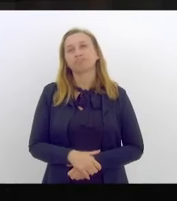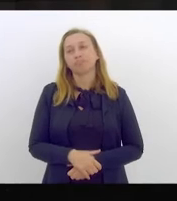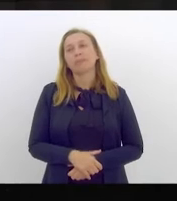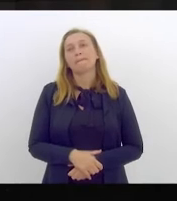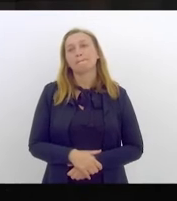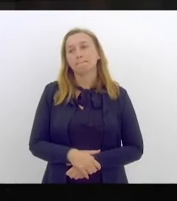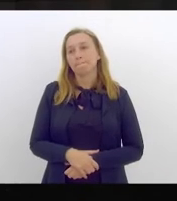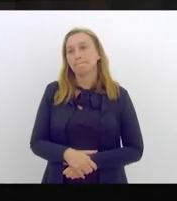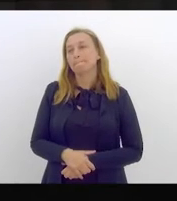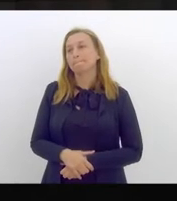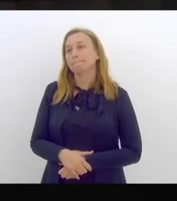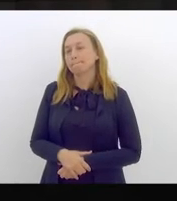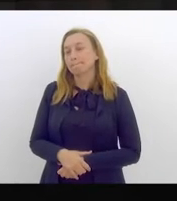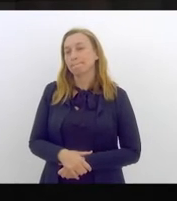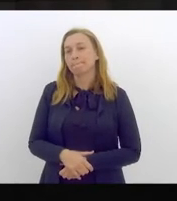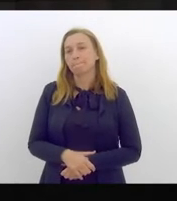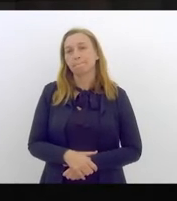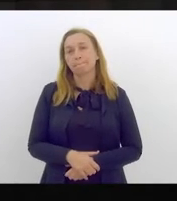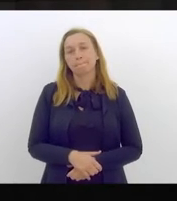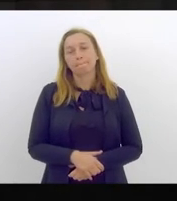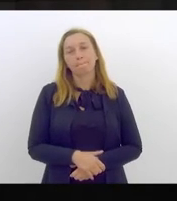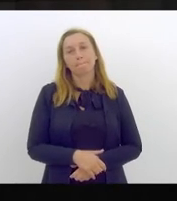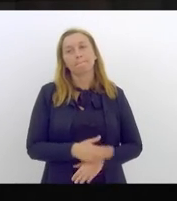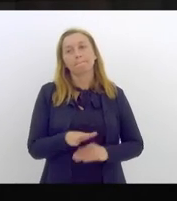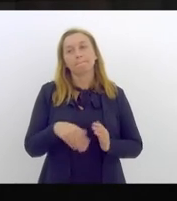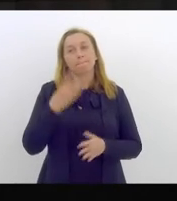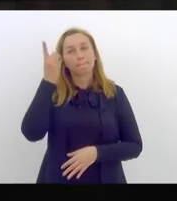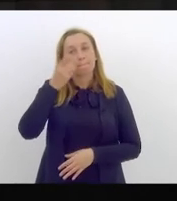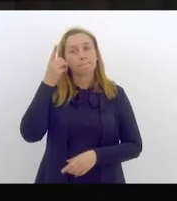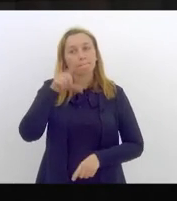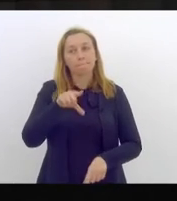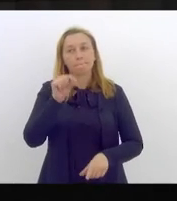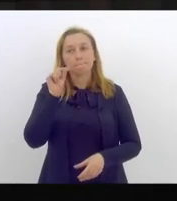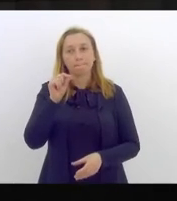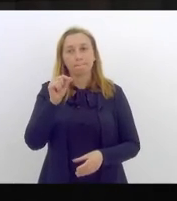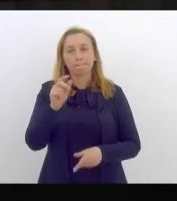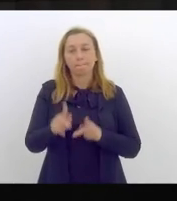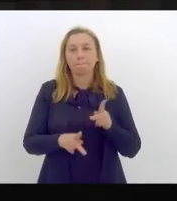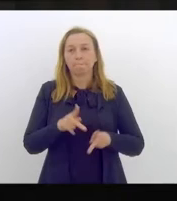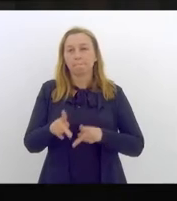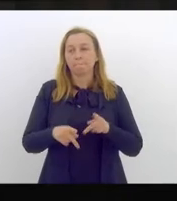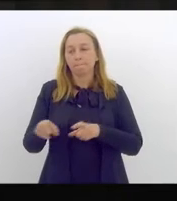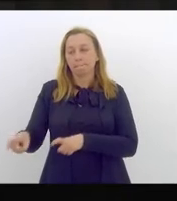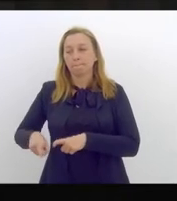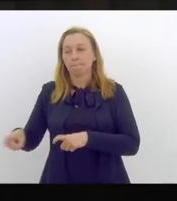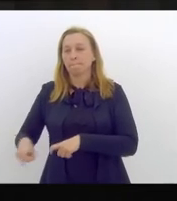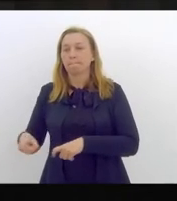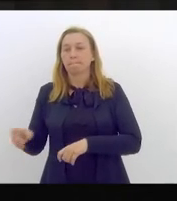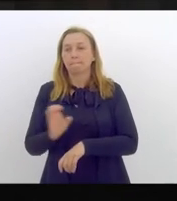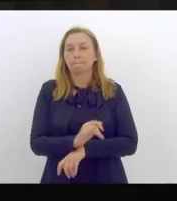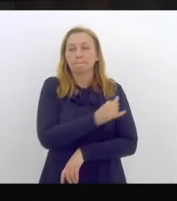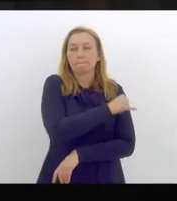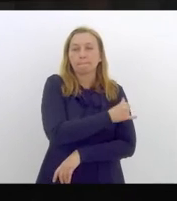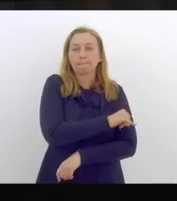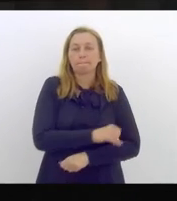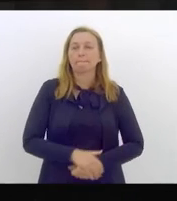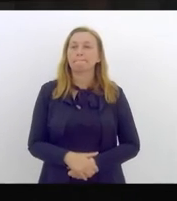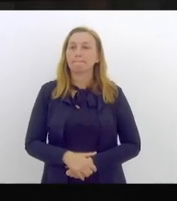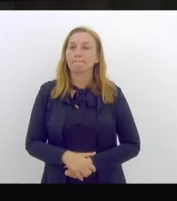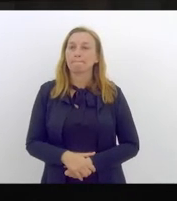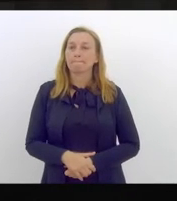fizermos uma avaliação de todos os deputados eleitos pelo interior do estado do Rio de Janeiro.